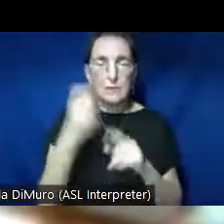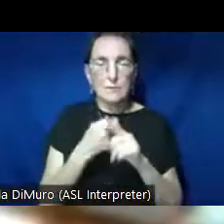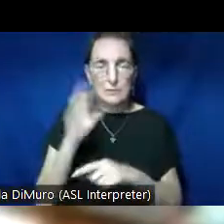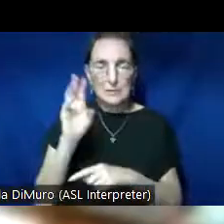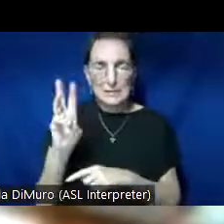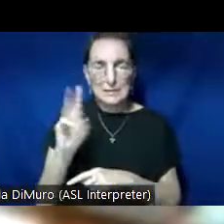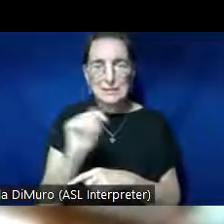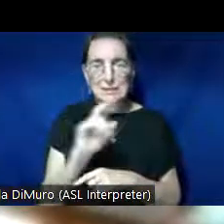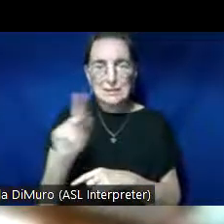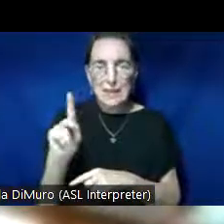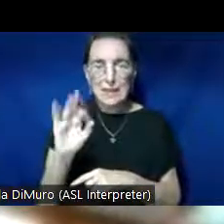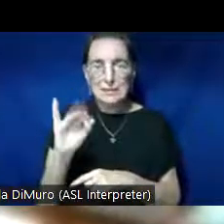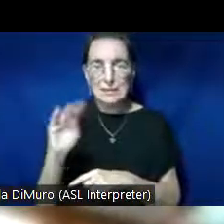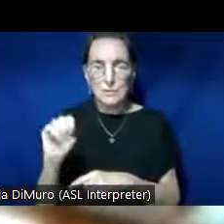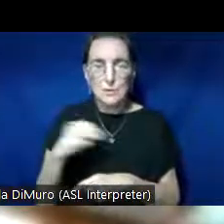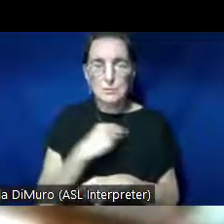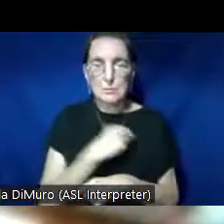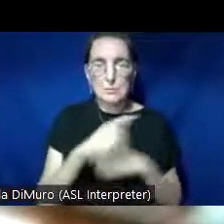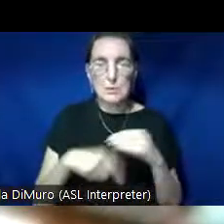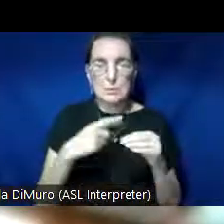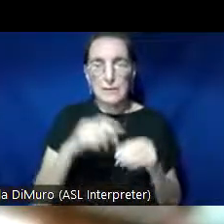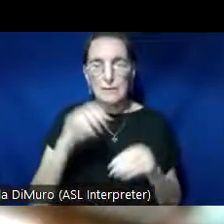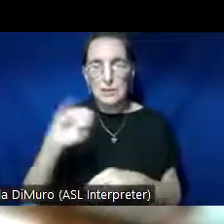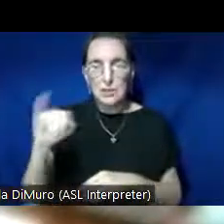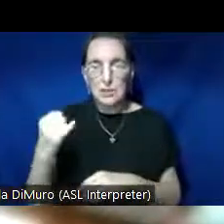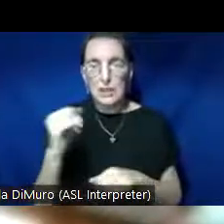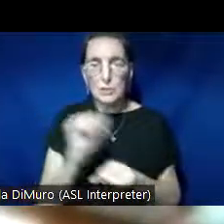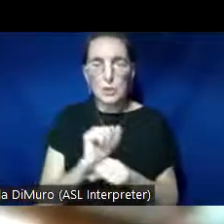Agora não está bem, escuta.